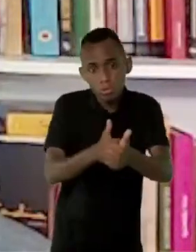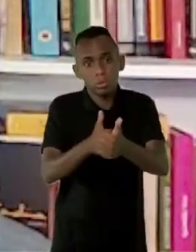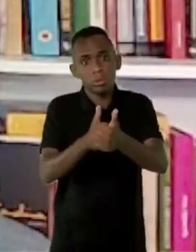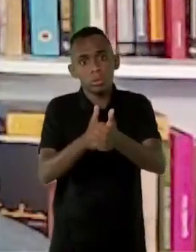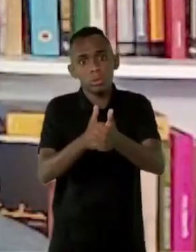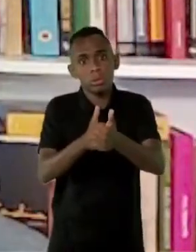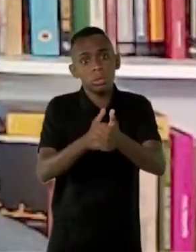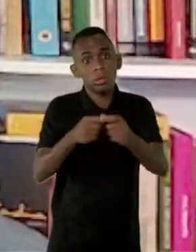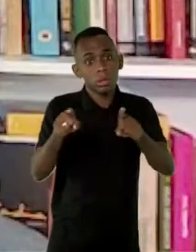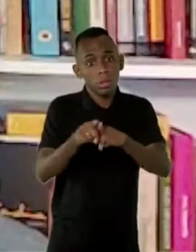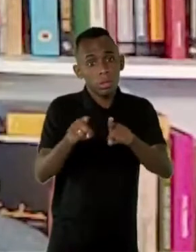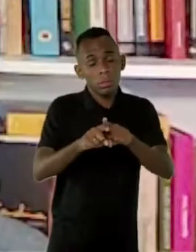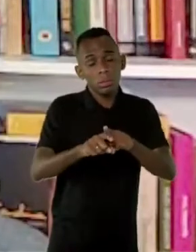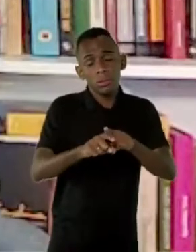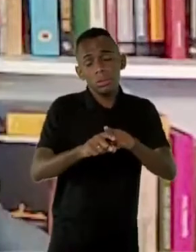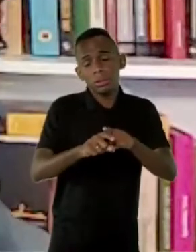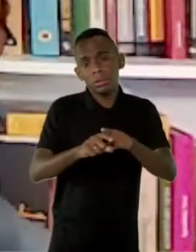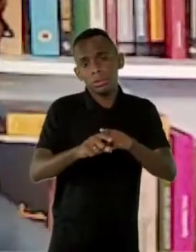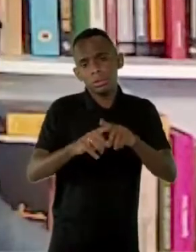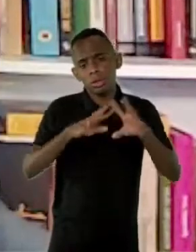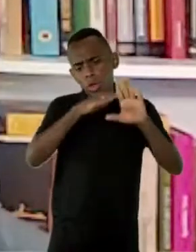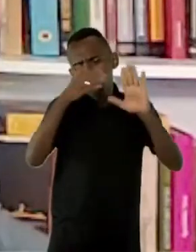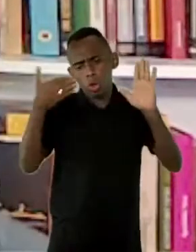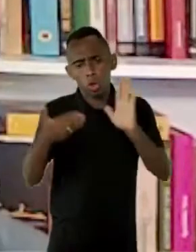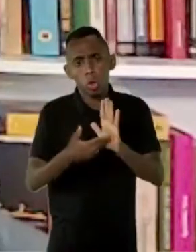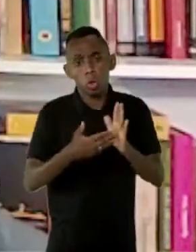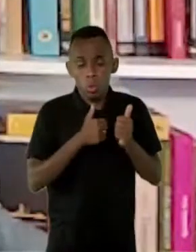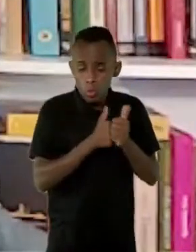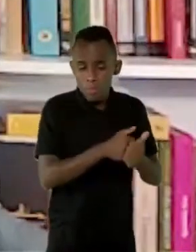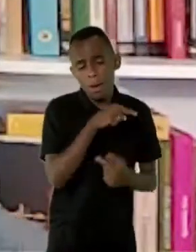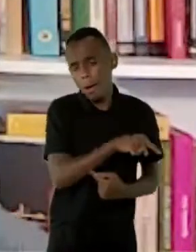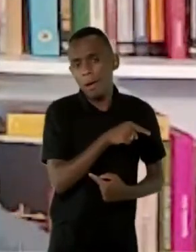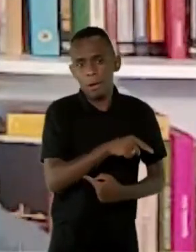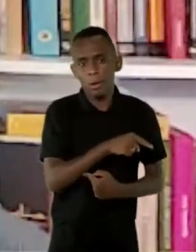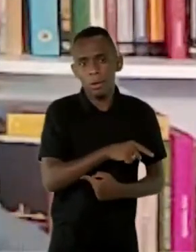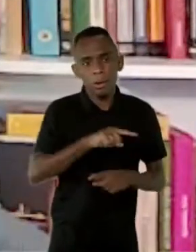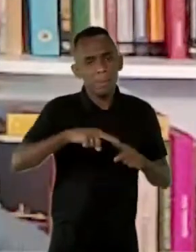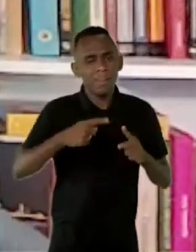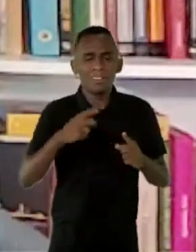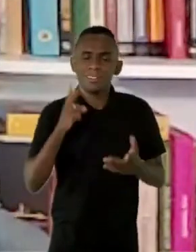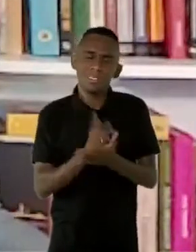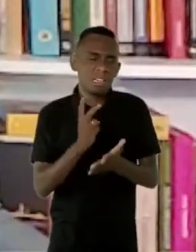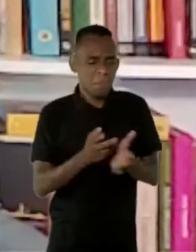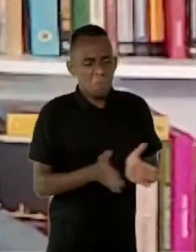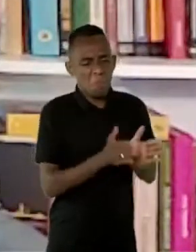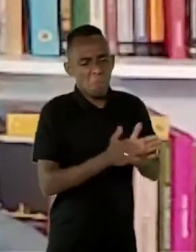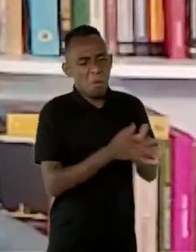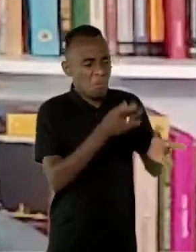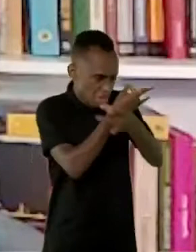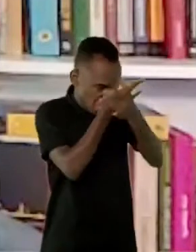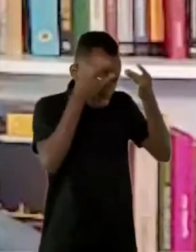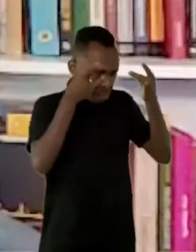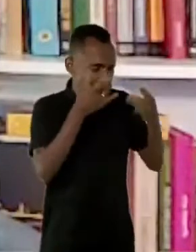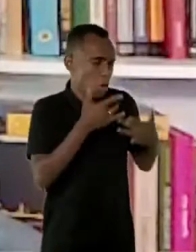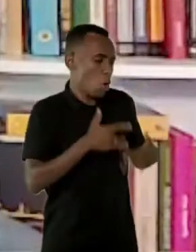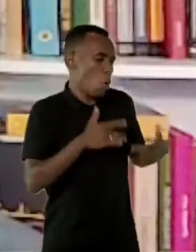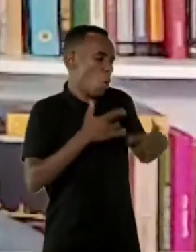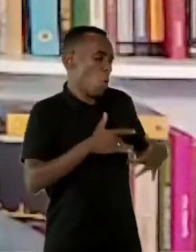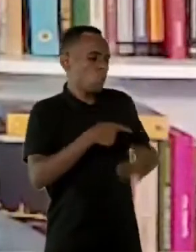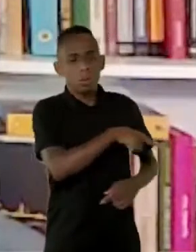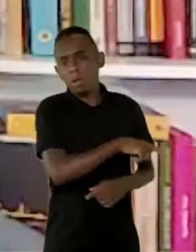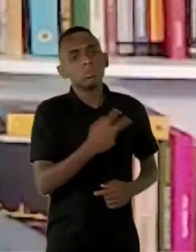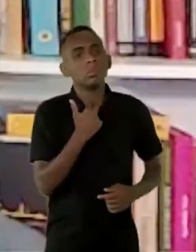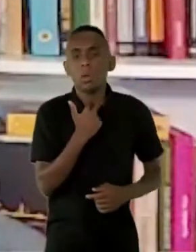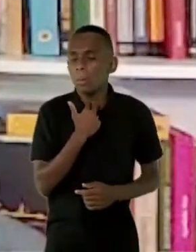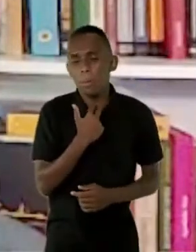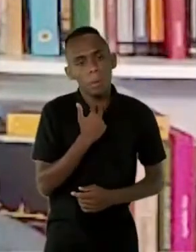vai todo mundo seguir o rastro da Carolina. Agora, não pode colocar a Carolina como uma mulher pobre, miserável, ingênua. Não dá para colocar mais nesse